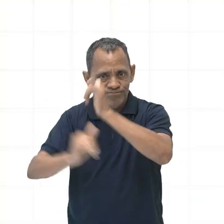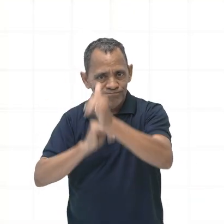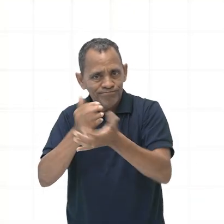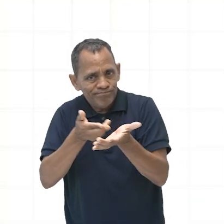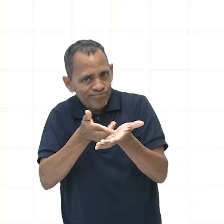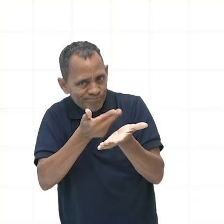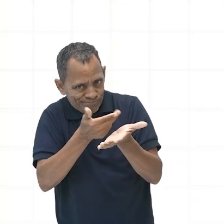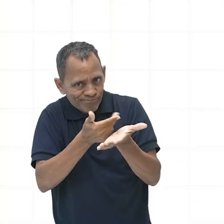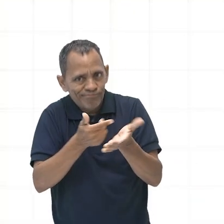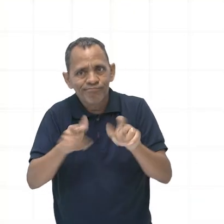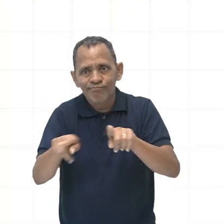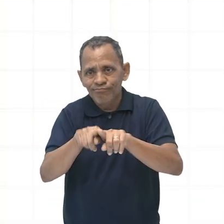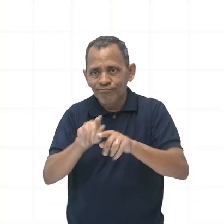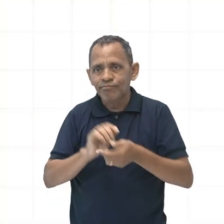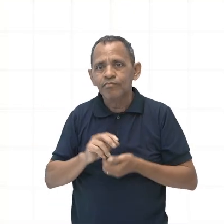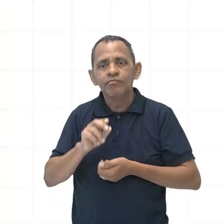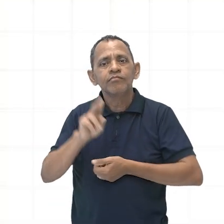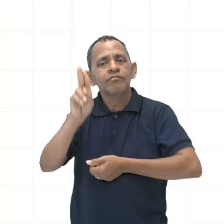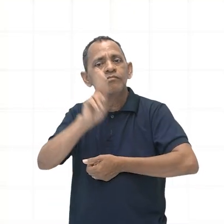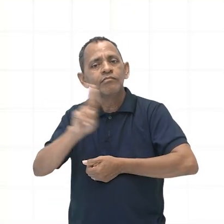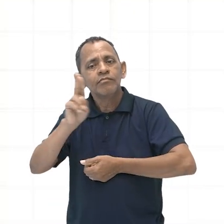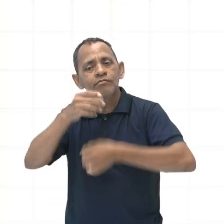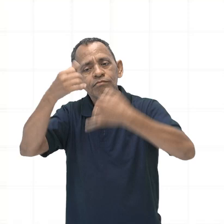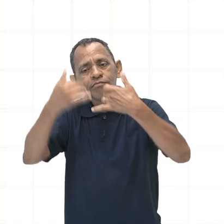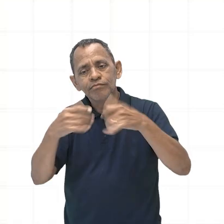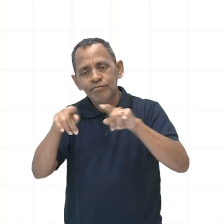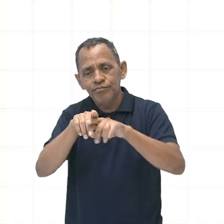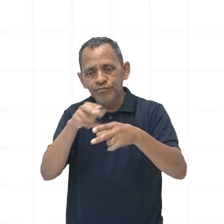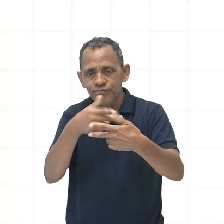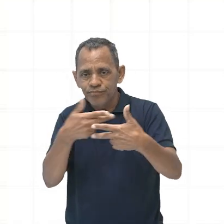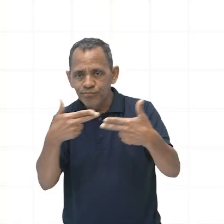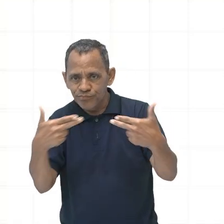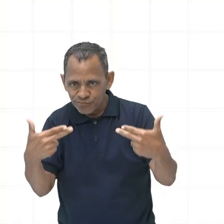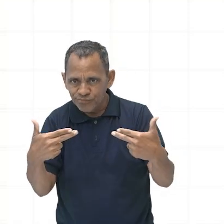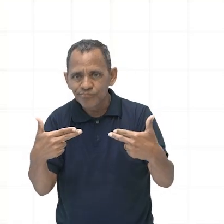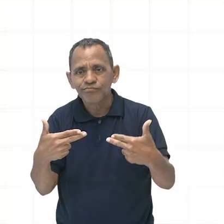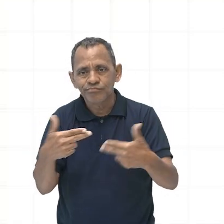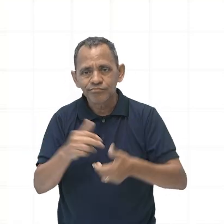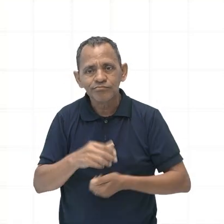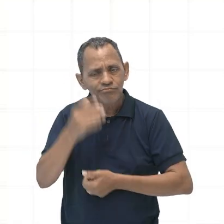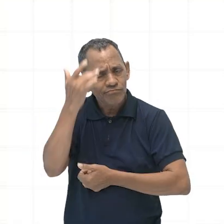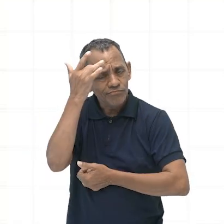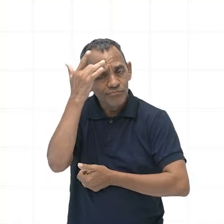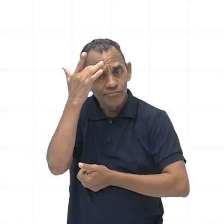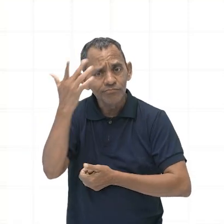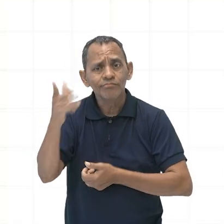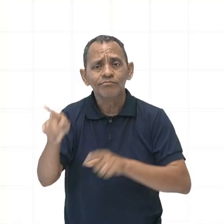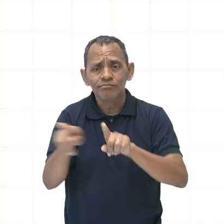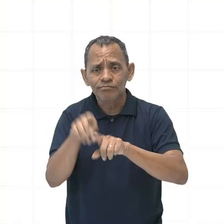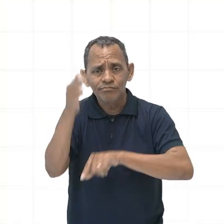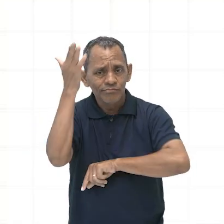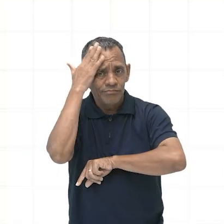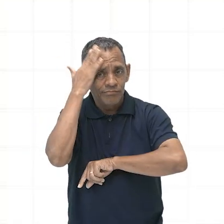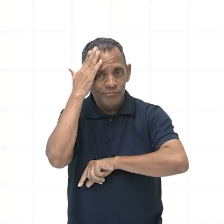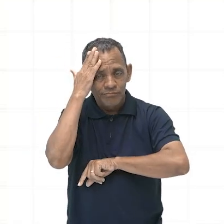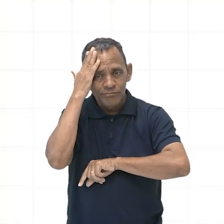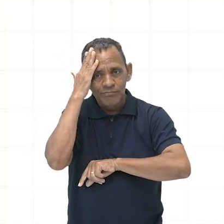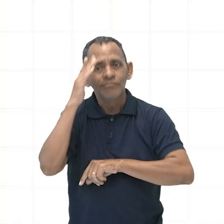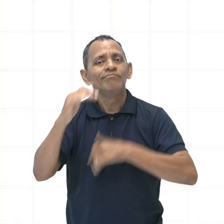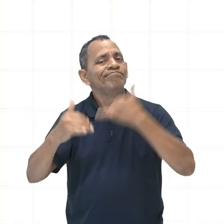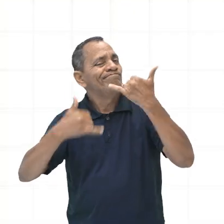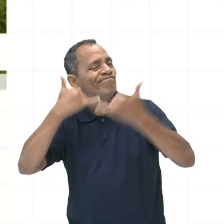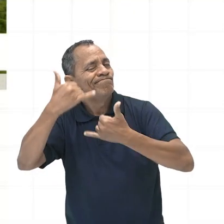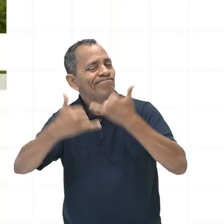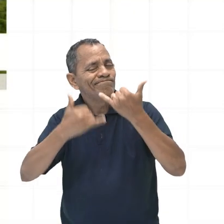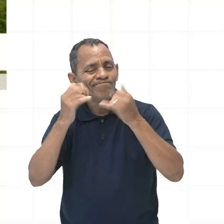muito úteis para explicar coisas de um jeito mais fácil de se entender e mais divertido de